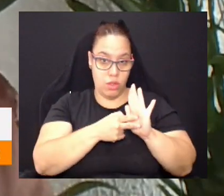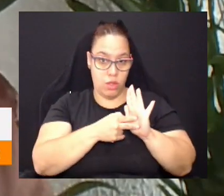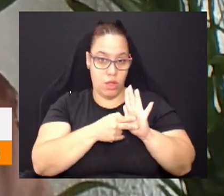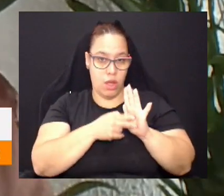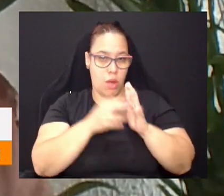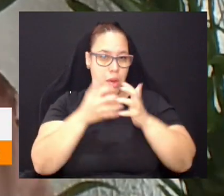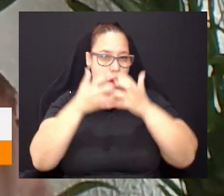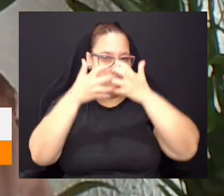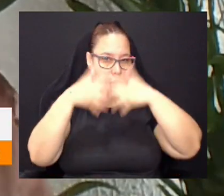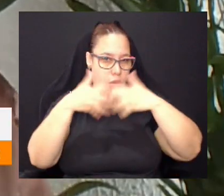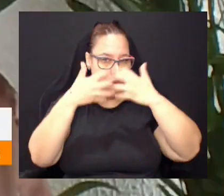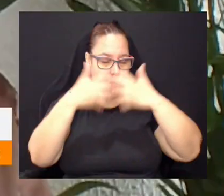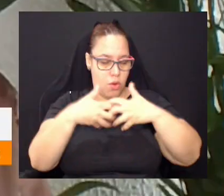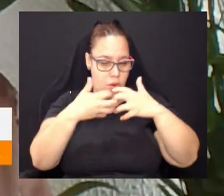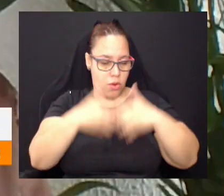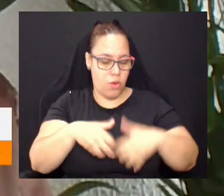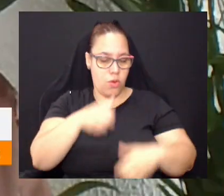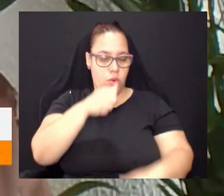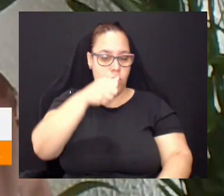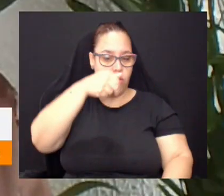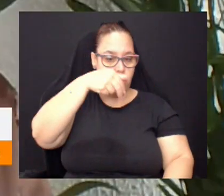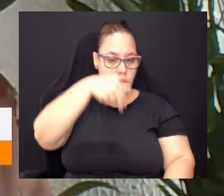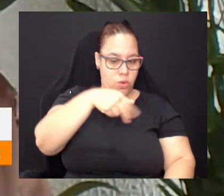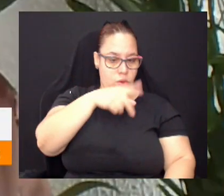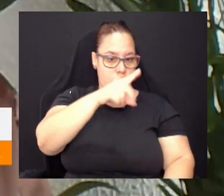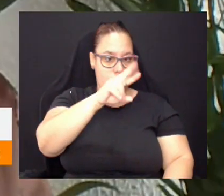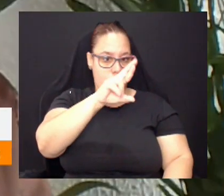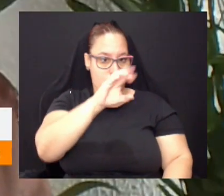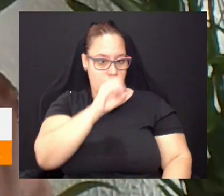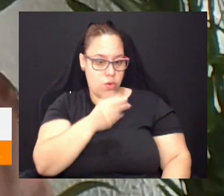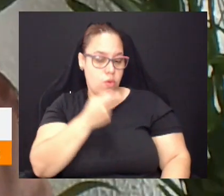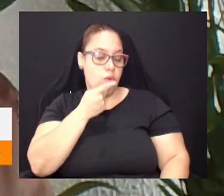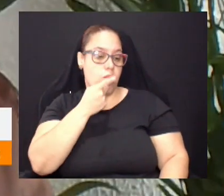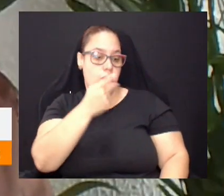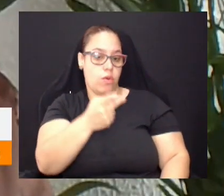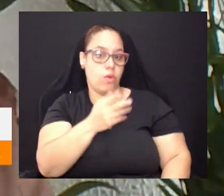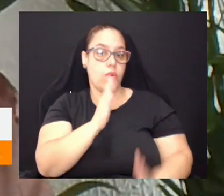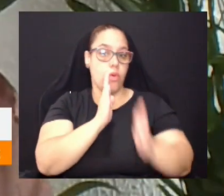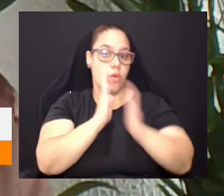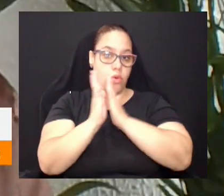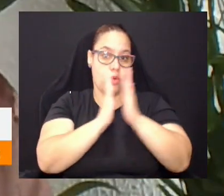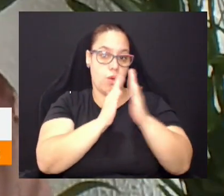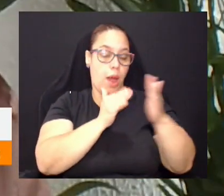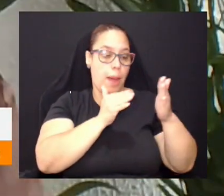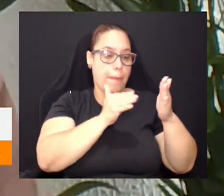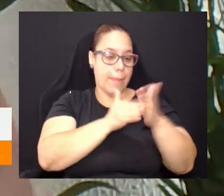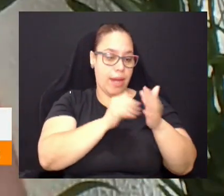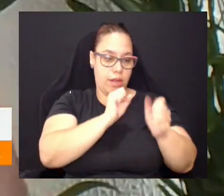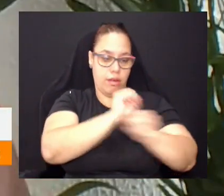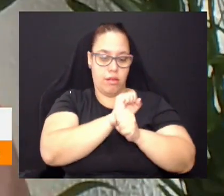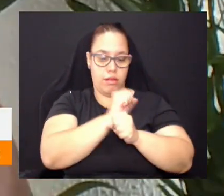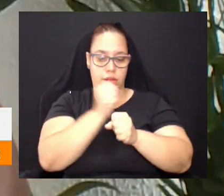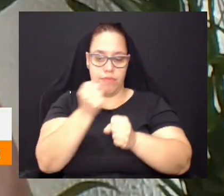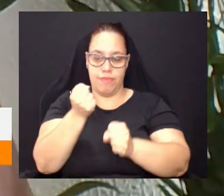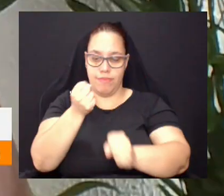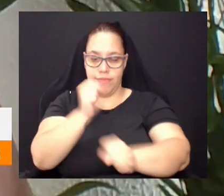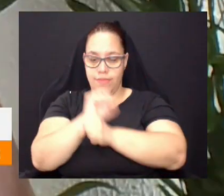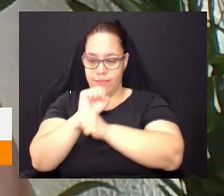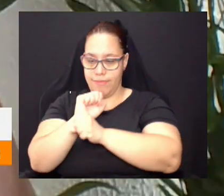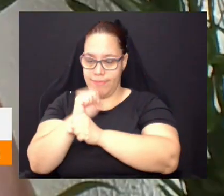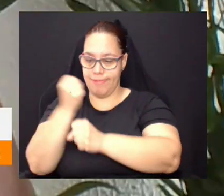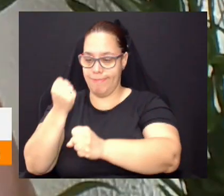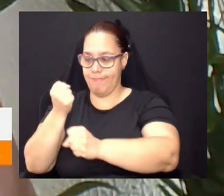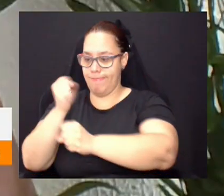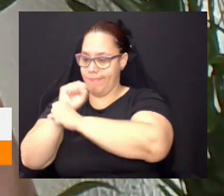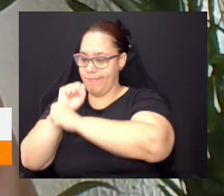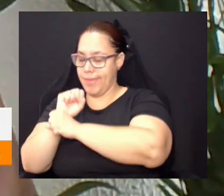André falou, nós precisamos também de períodos de pausa, micropausas, para que a gente possa